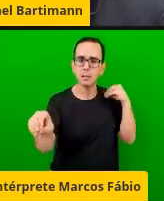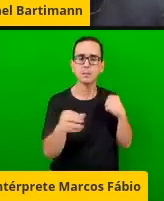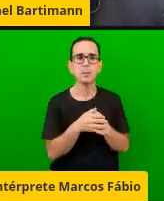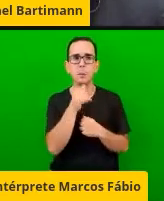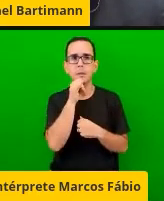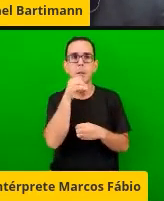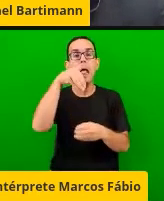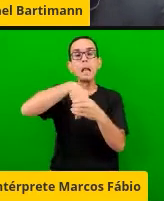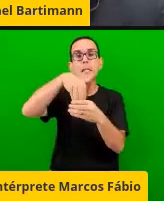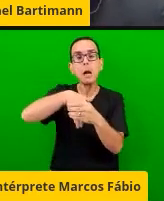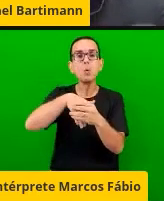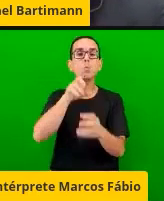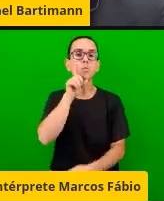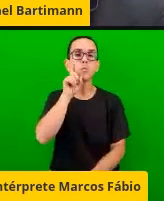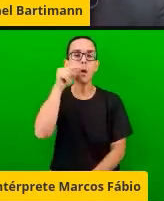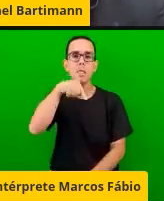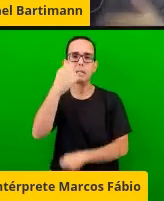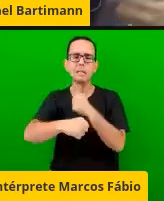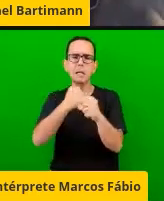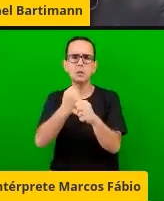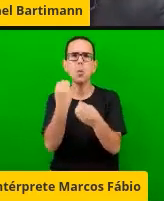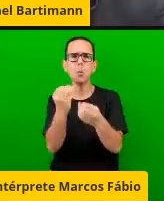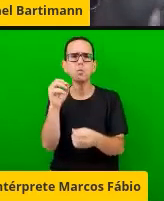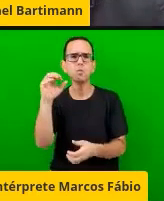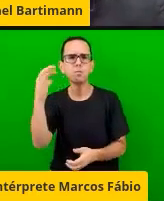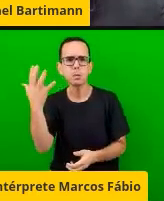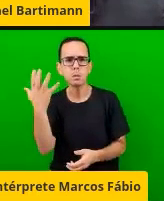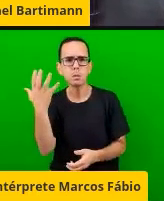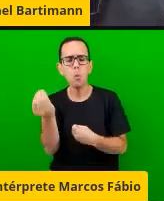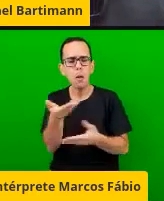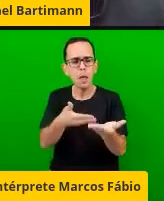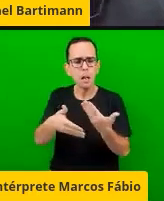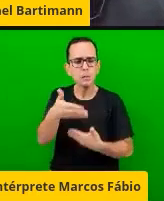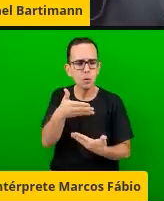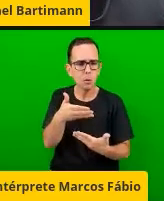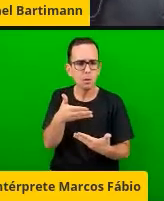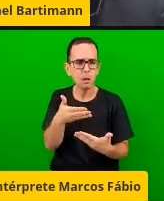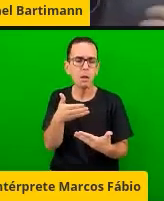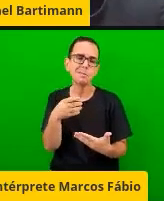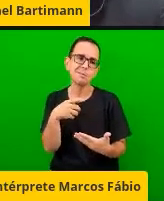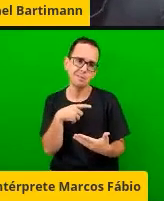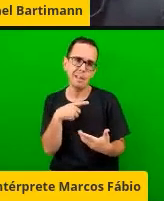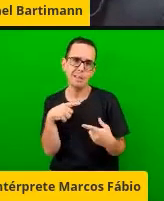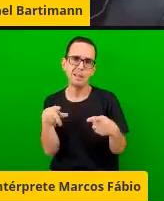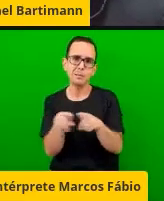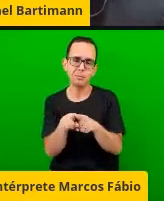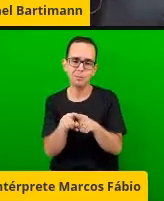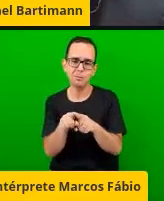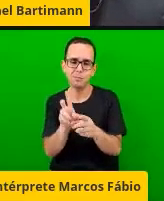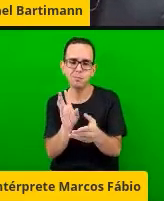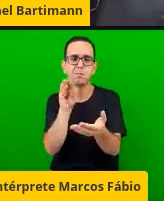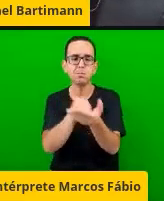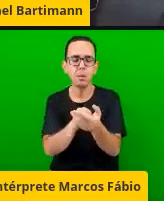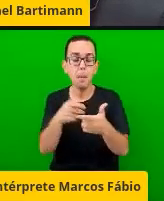Unidos este ano. Como que está acontecendo, como que isso se relaciona, isso certamente vai fazer parte das suas aulas. Conflitos no Oriente